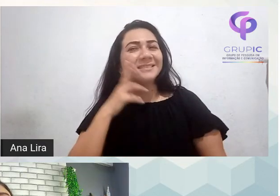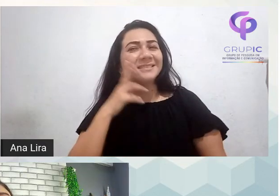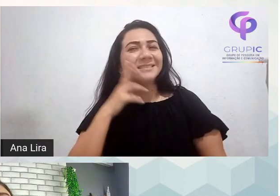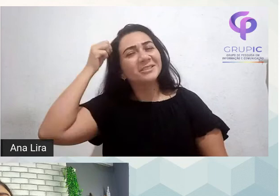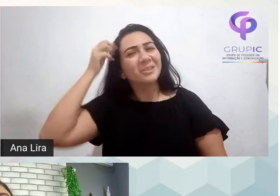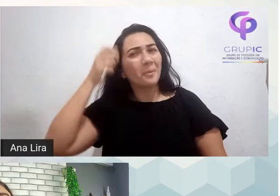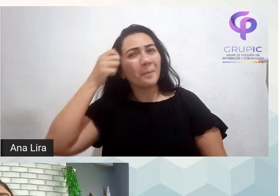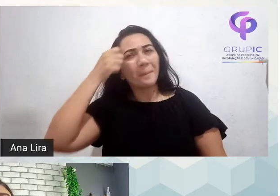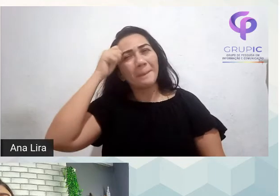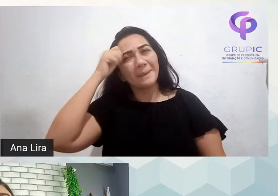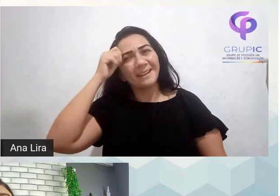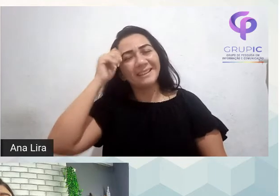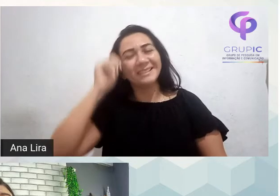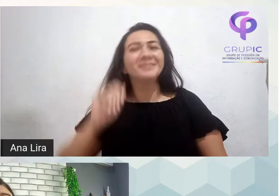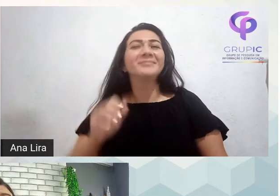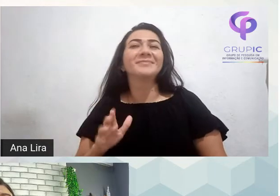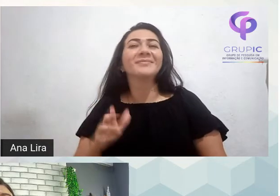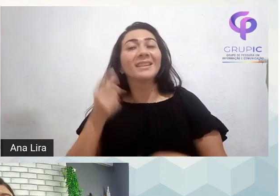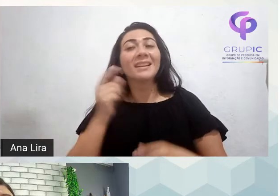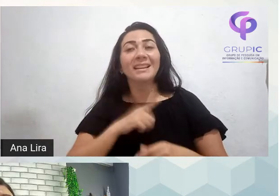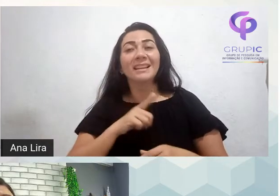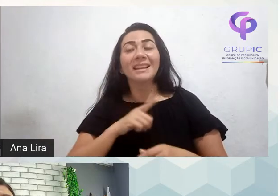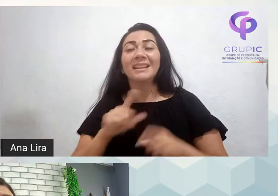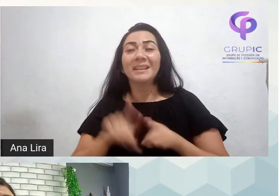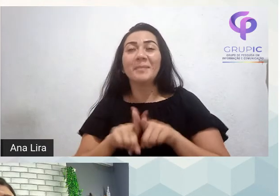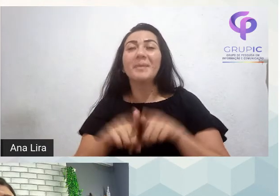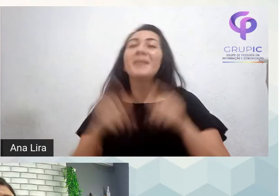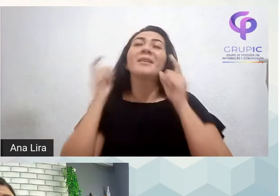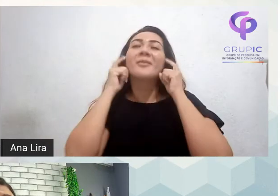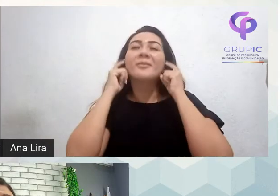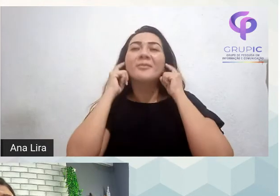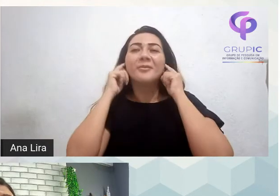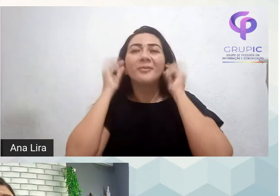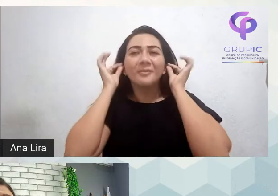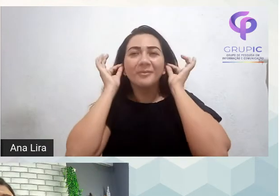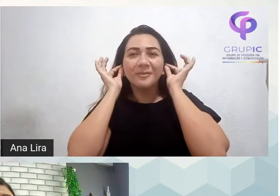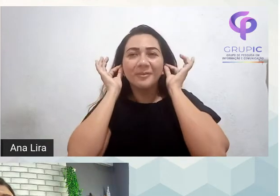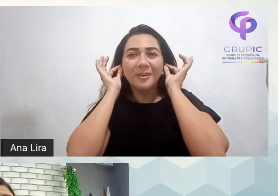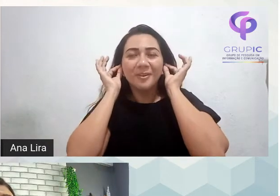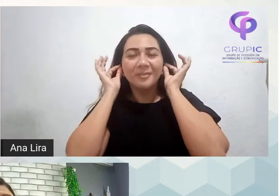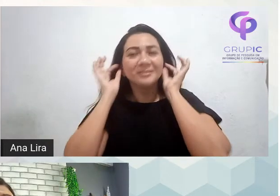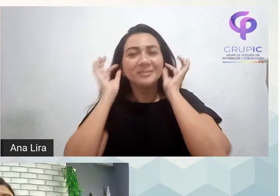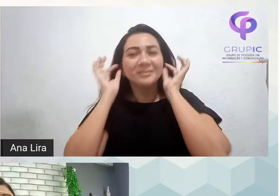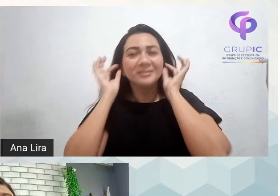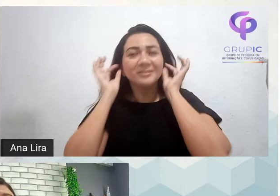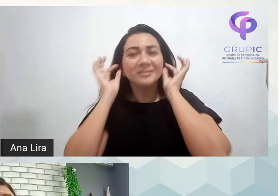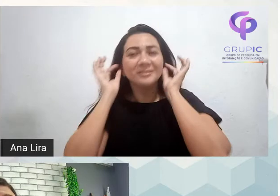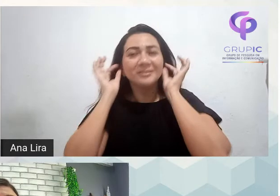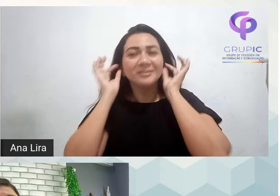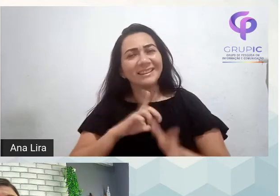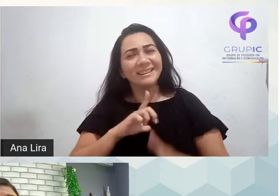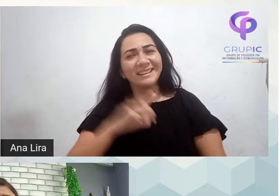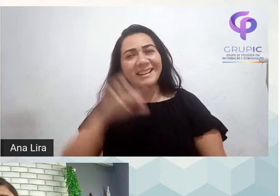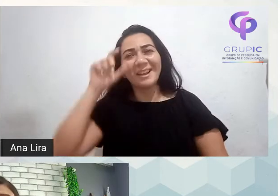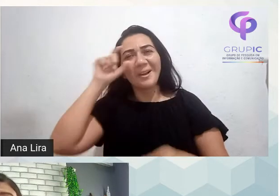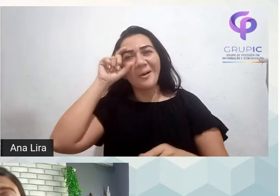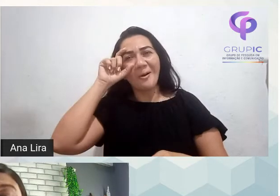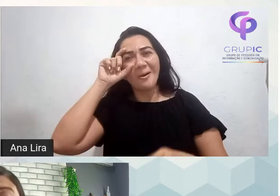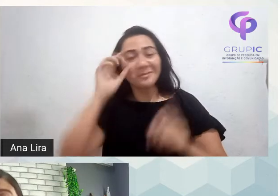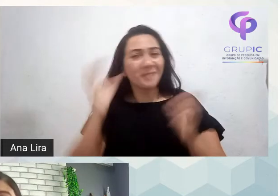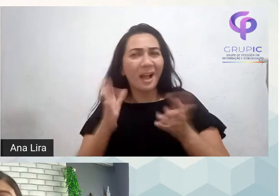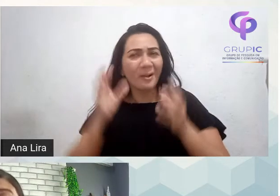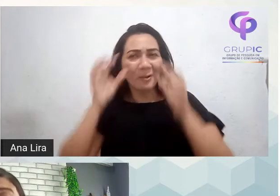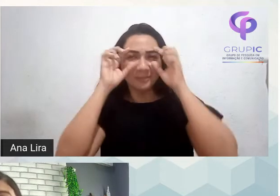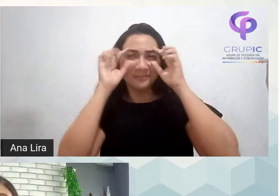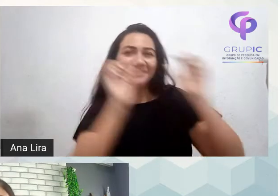E estou de fone, né? Eu uso óculos, mas neste momento não estou usando óculos, até para mim poder tá